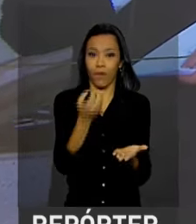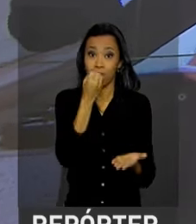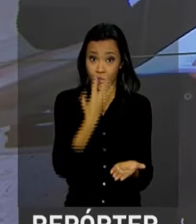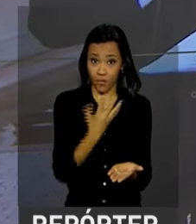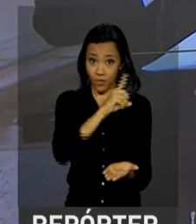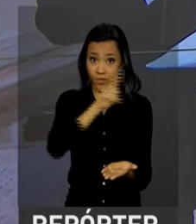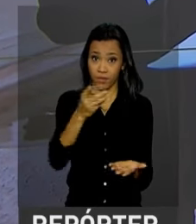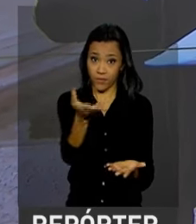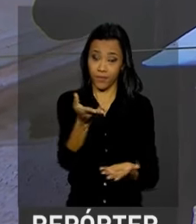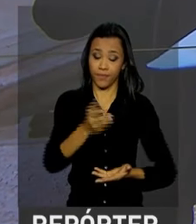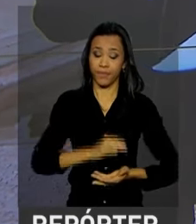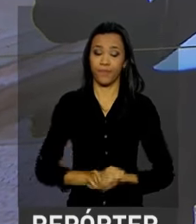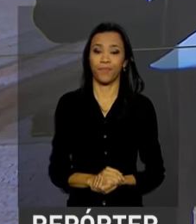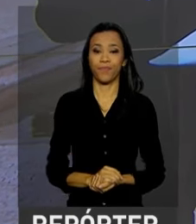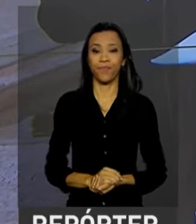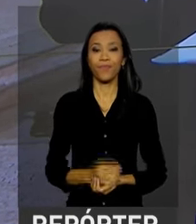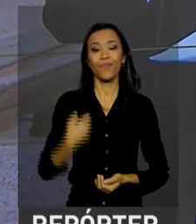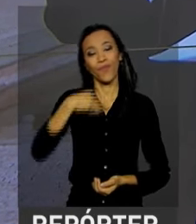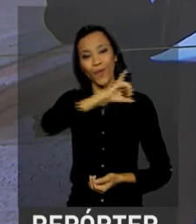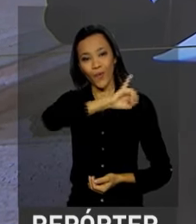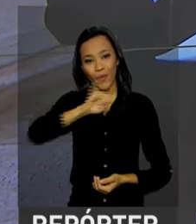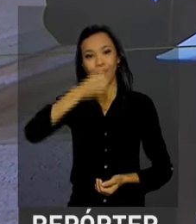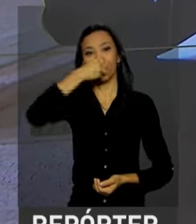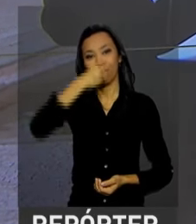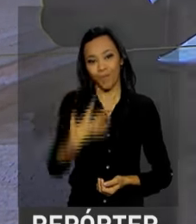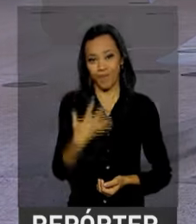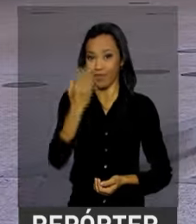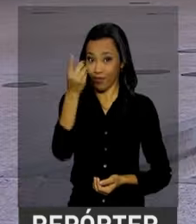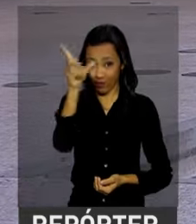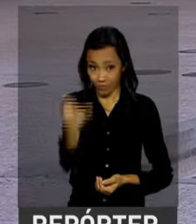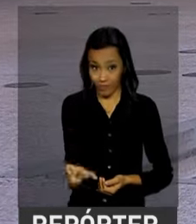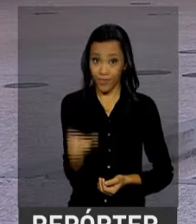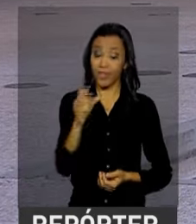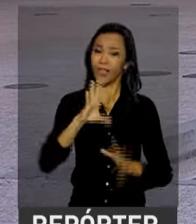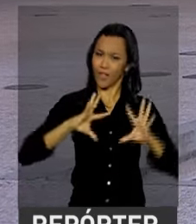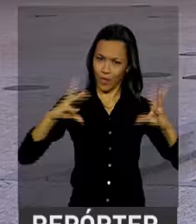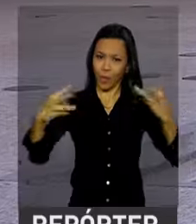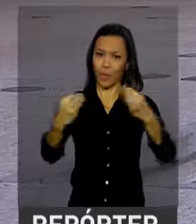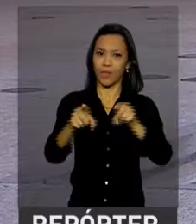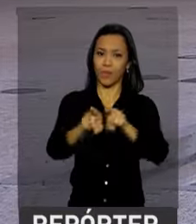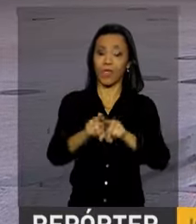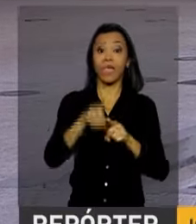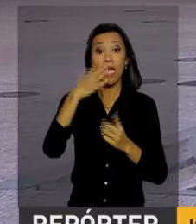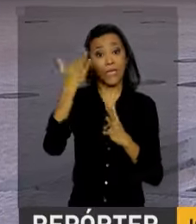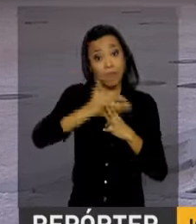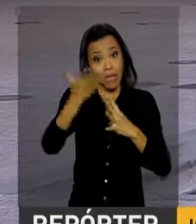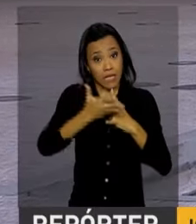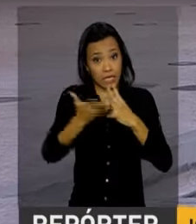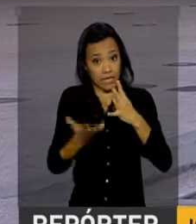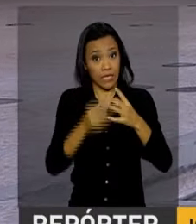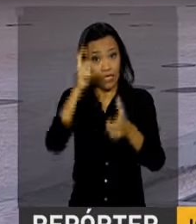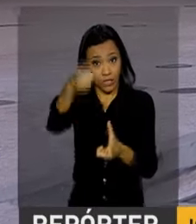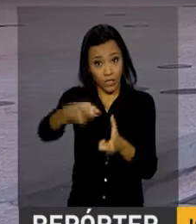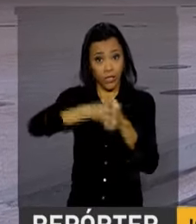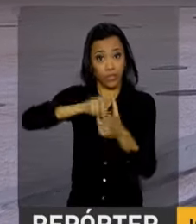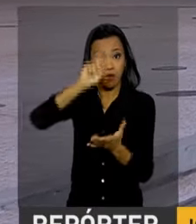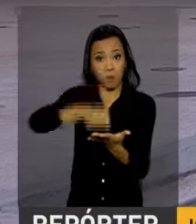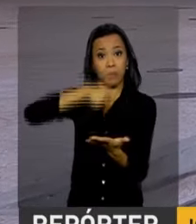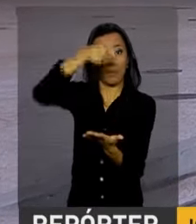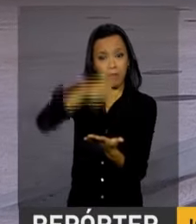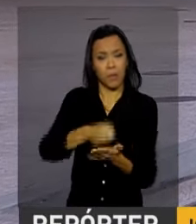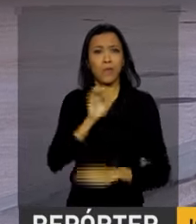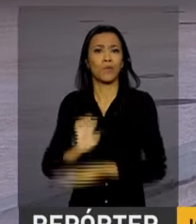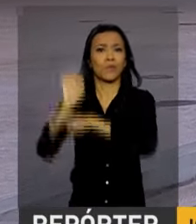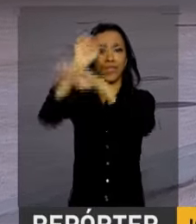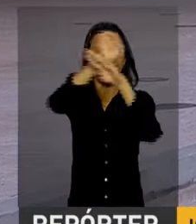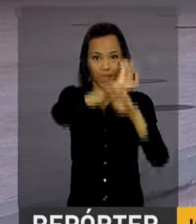dia para você. Oi, Daniele, bom dia para você também, bom dia a todos. Bom, as parcelas mensais da dívida dos estados